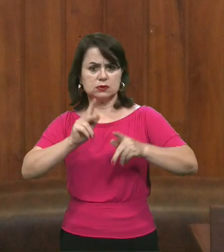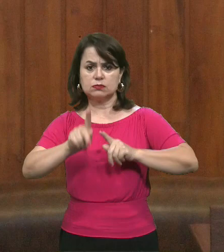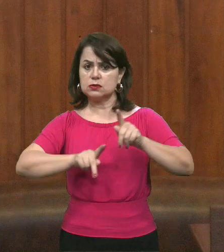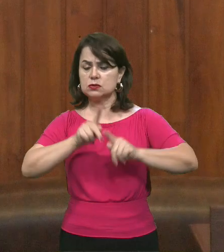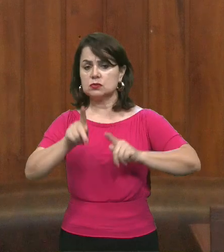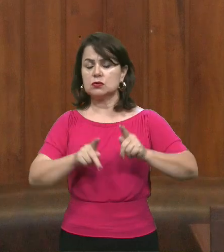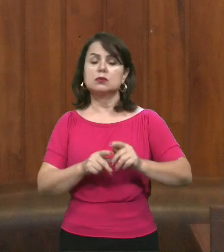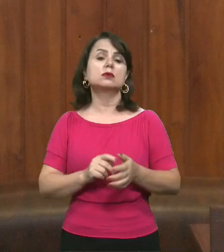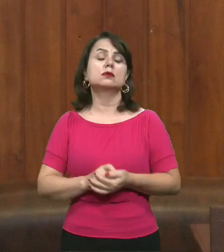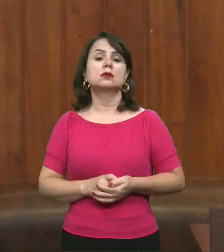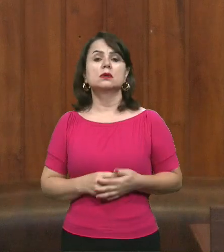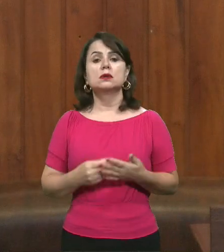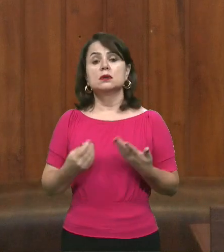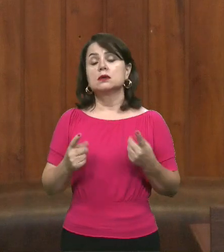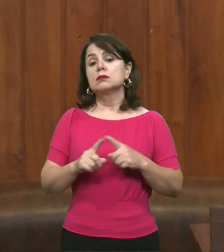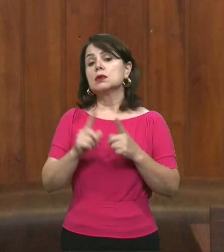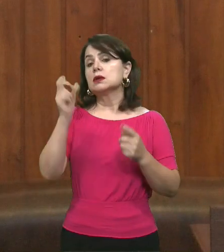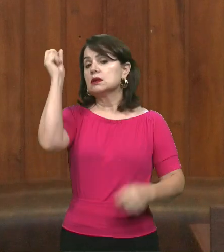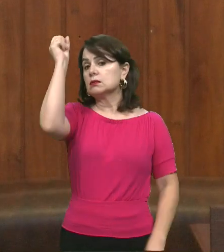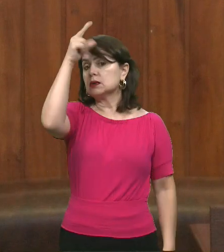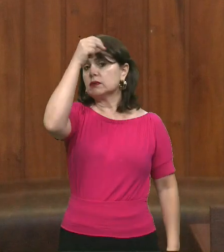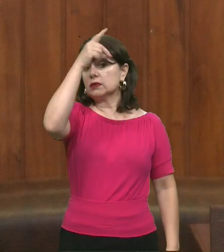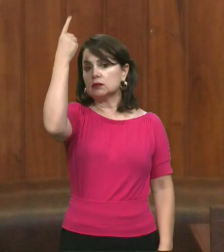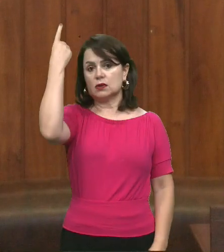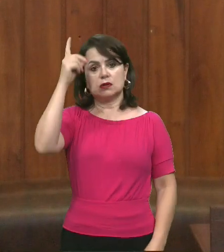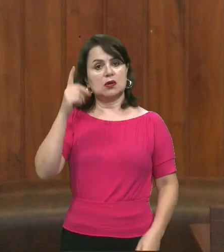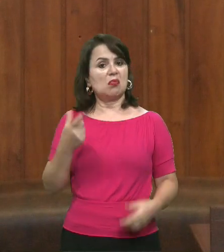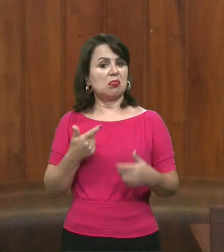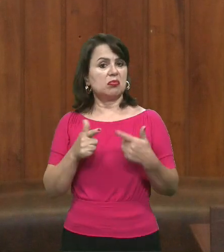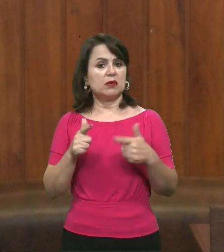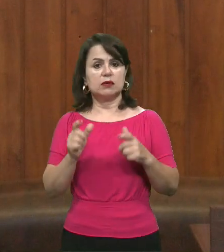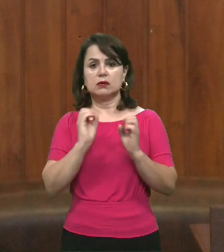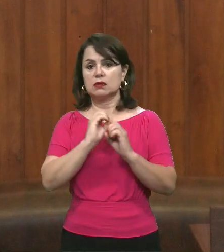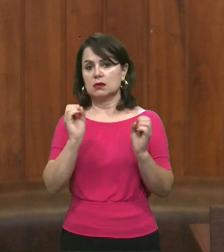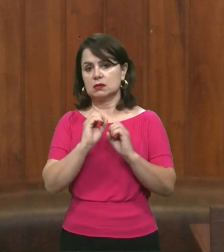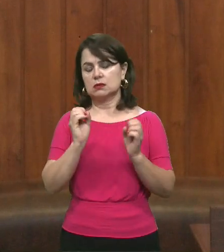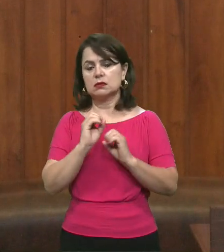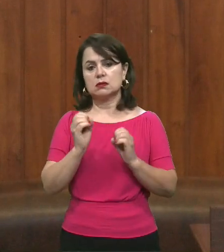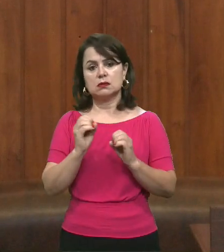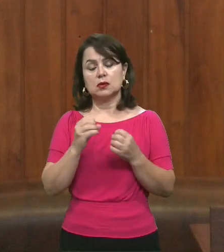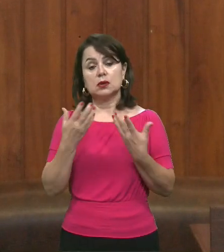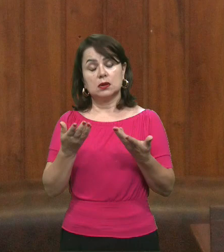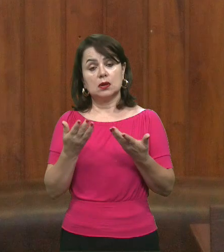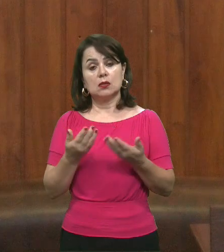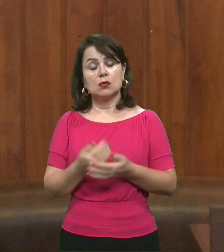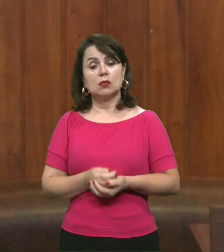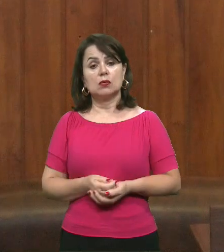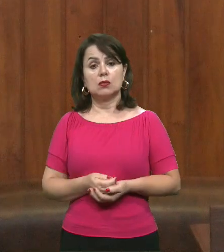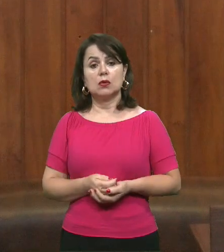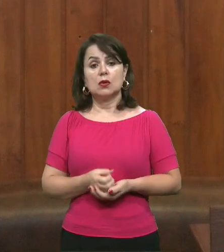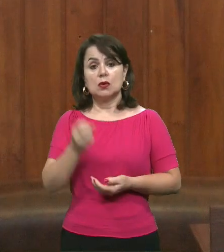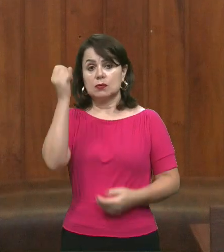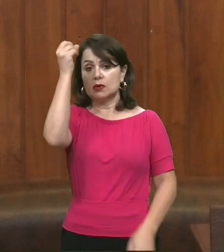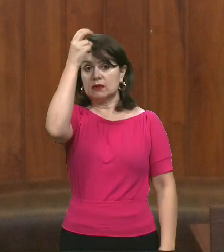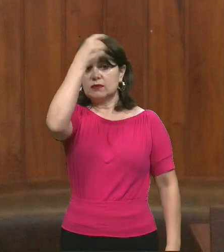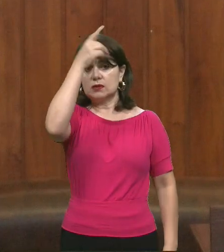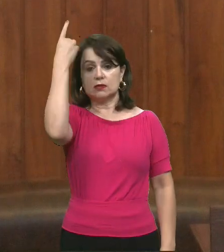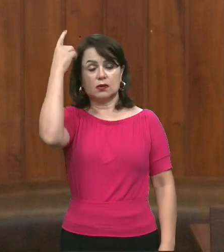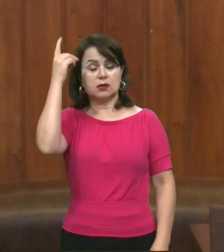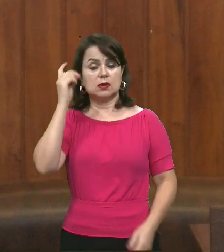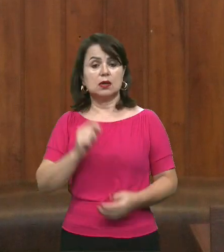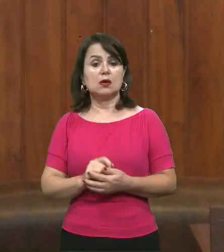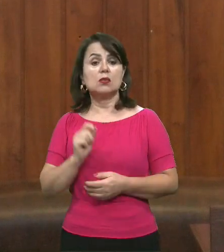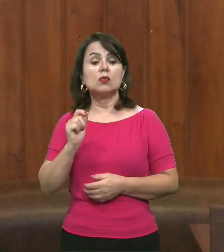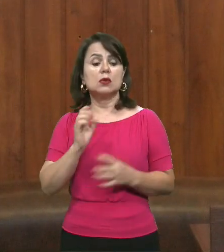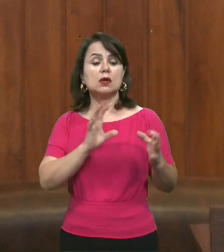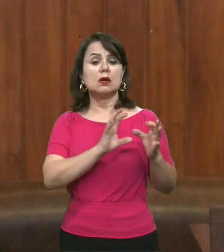O Daniel é desprovido de tudo isso. O que prova isso ultimamente é o que ele está fazendo com o atletismo de Marília